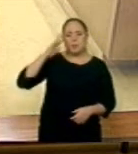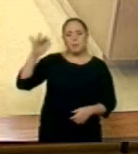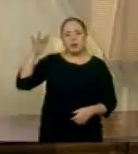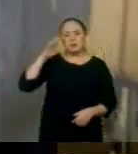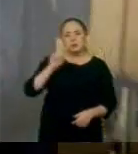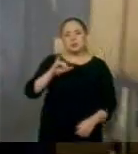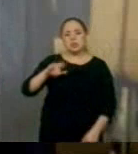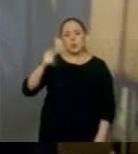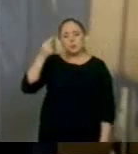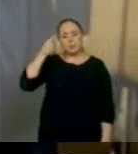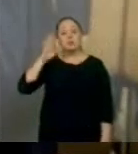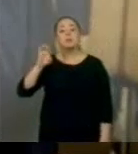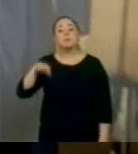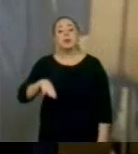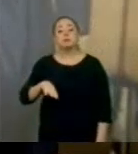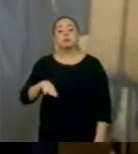e decreta